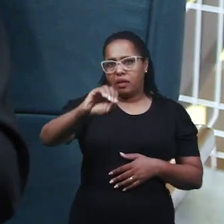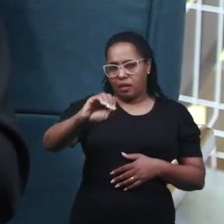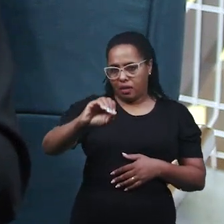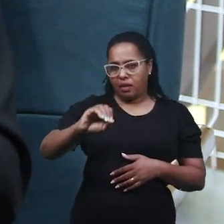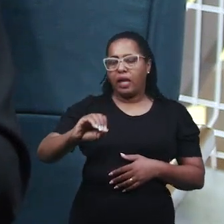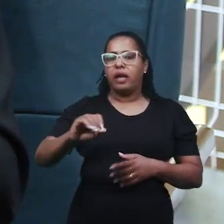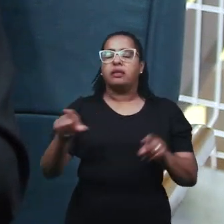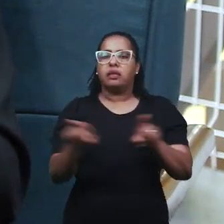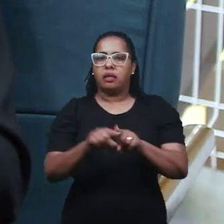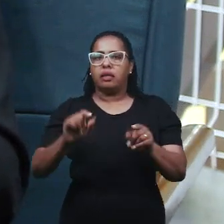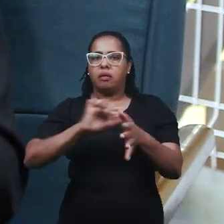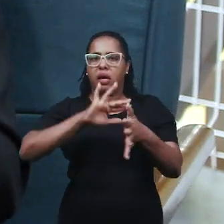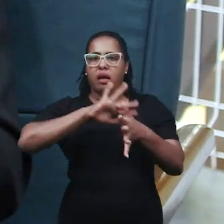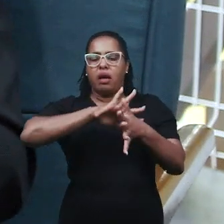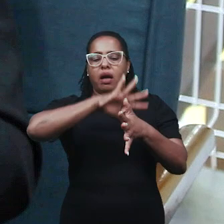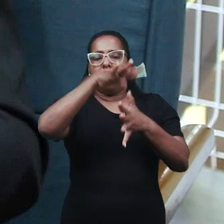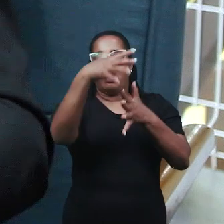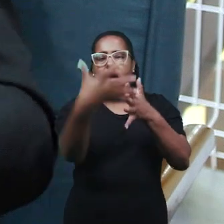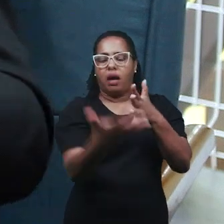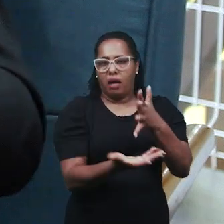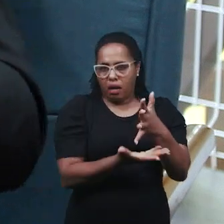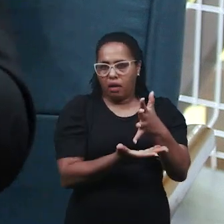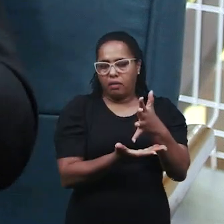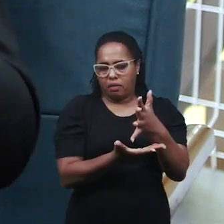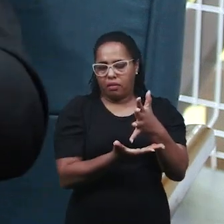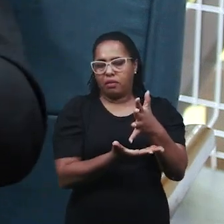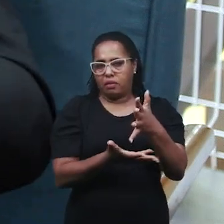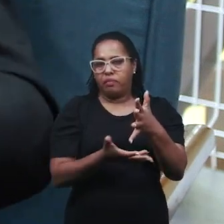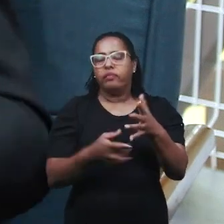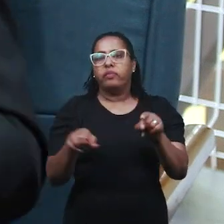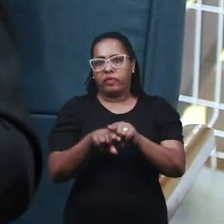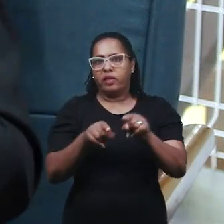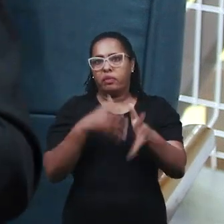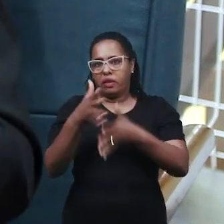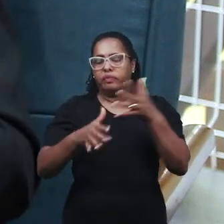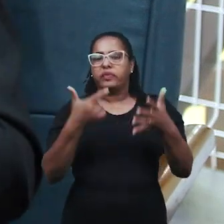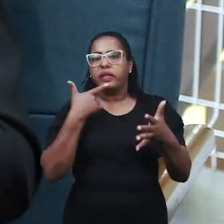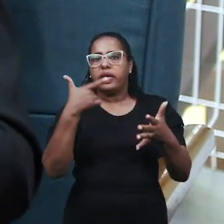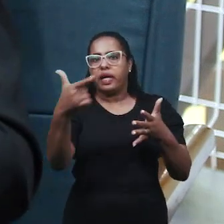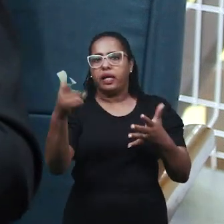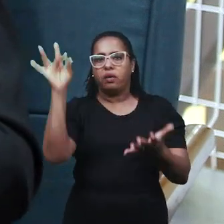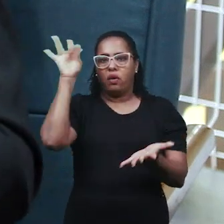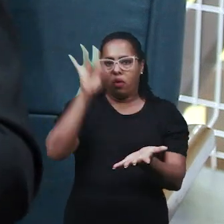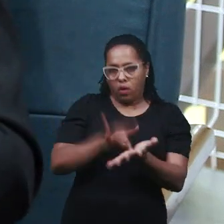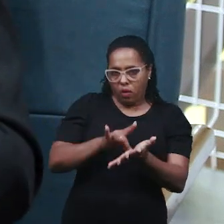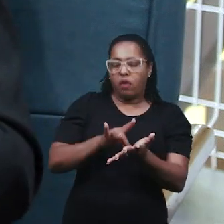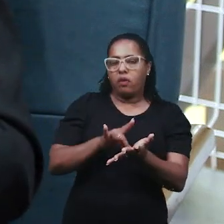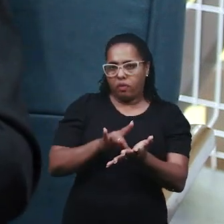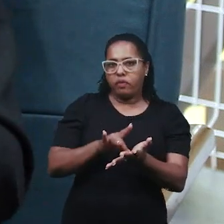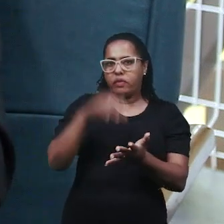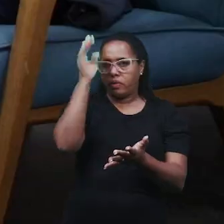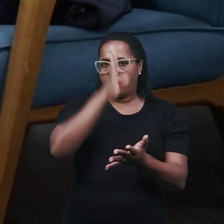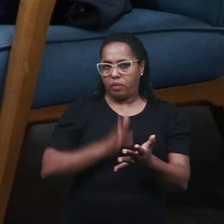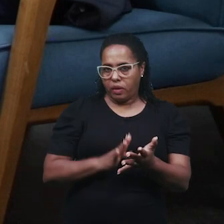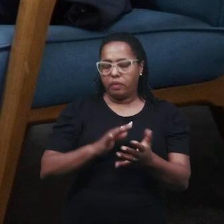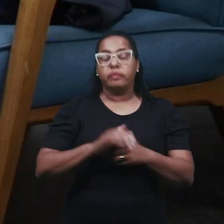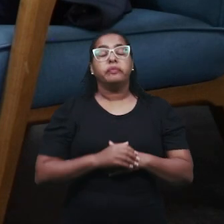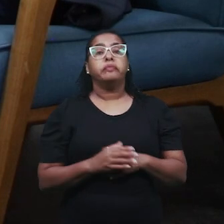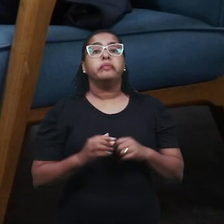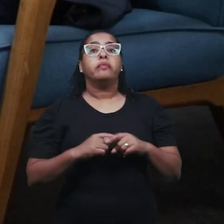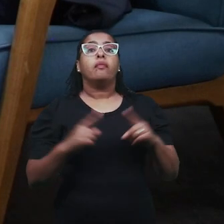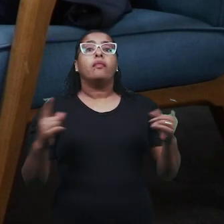língua brasileira de sinais, que também é uma língua, um idioma oficial do Brasil. Mas,